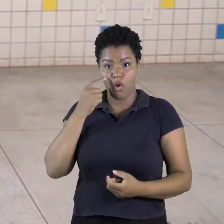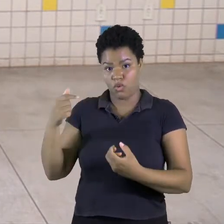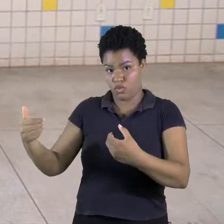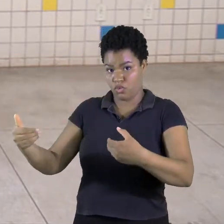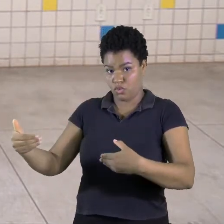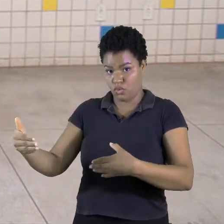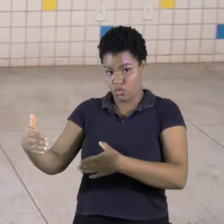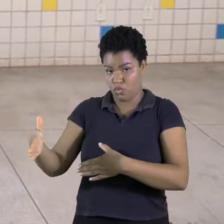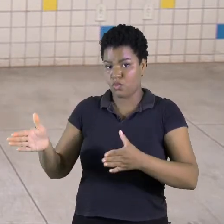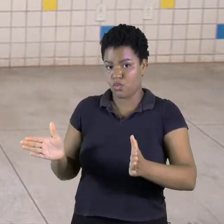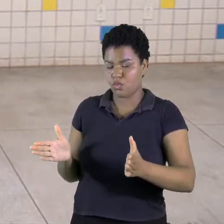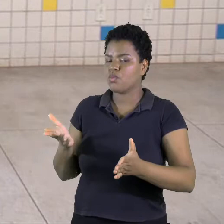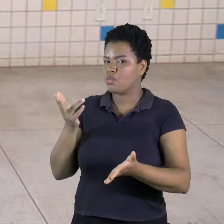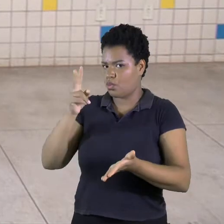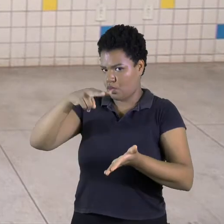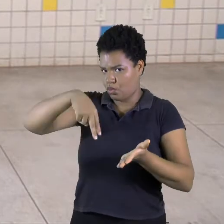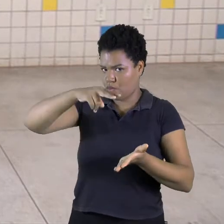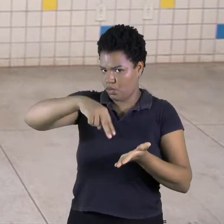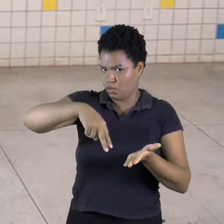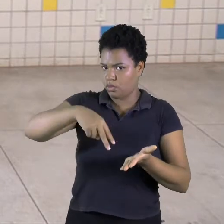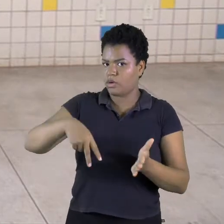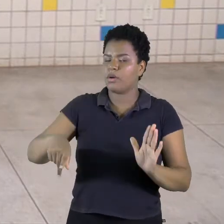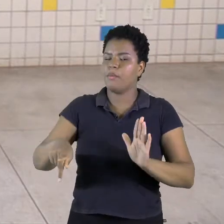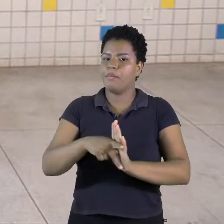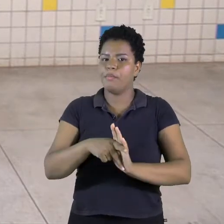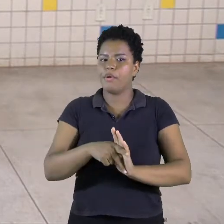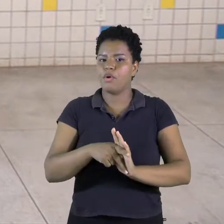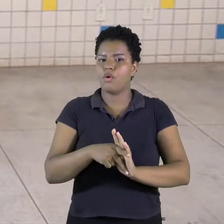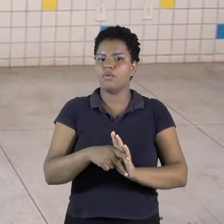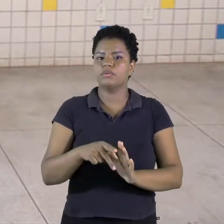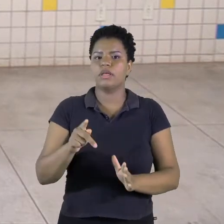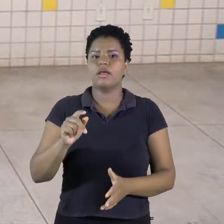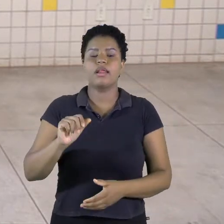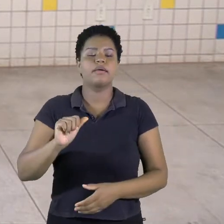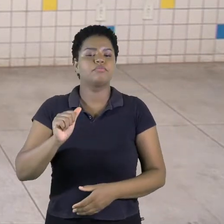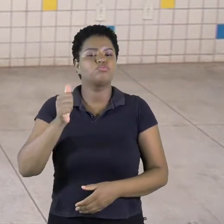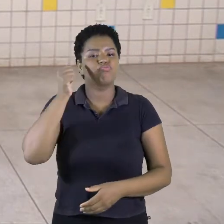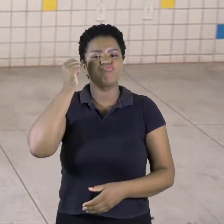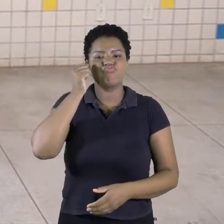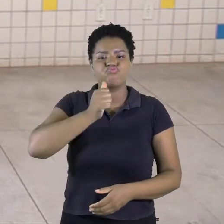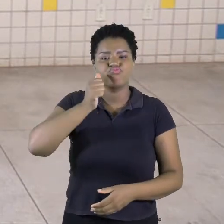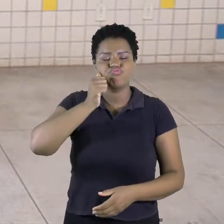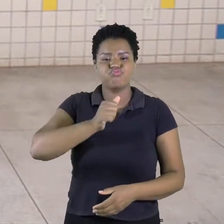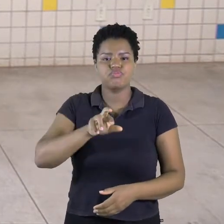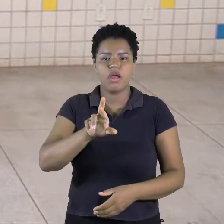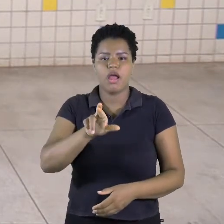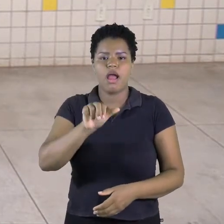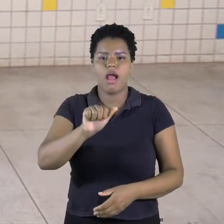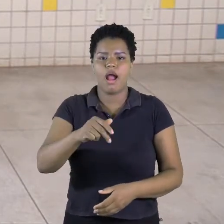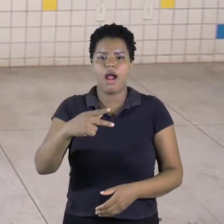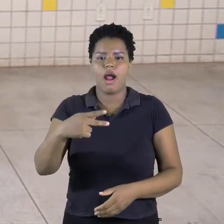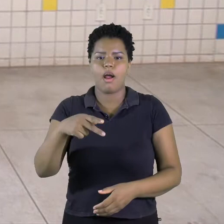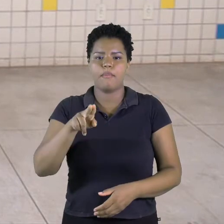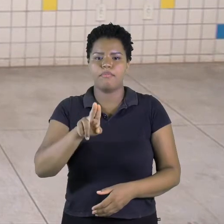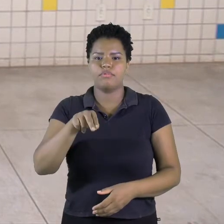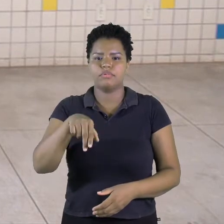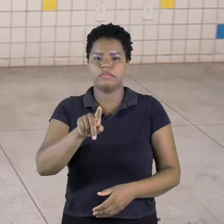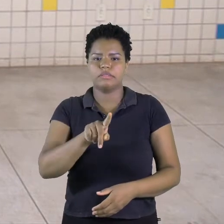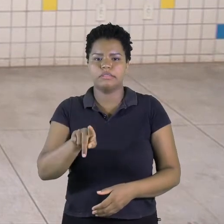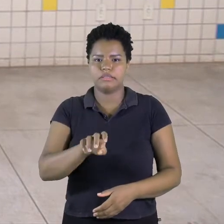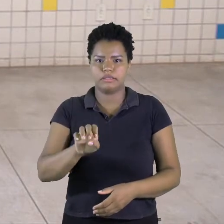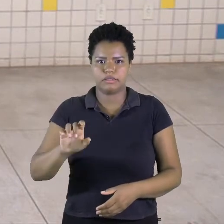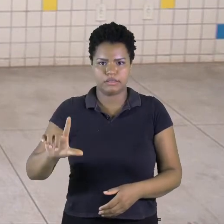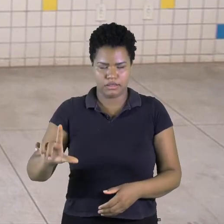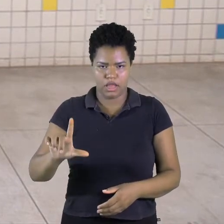de leitura. Faz parte da história de Rapunzel, é um texto dos irmãos Grimm. Eu não vou ler,